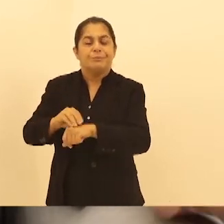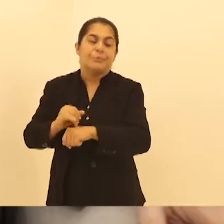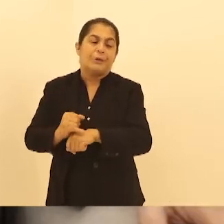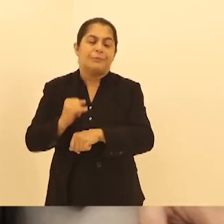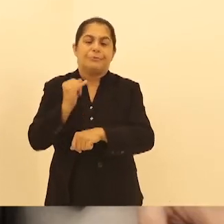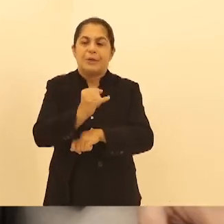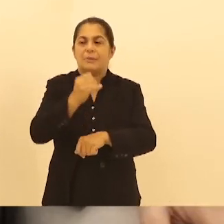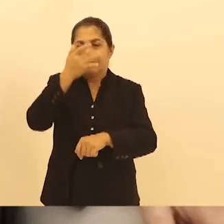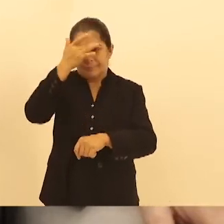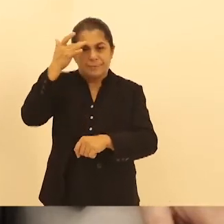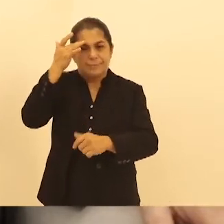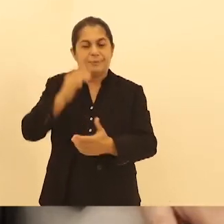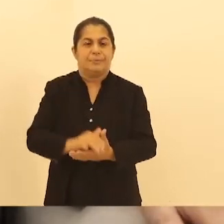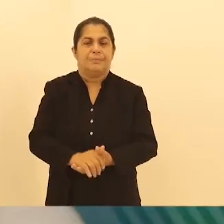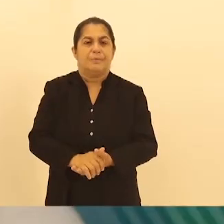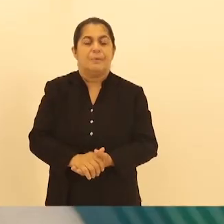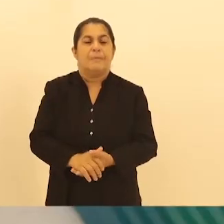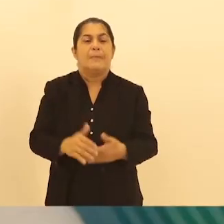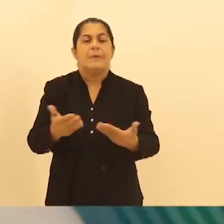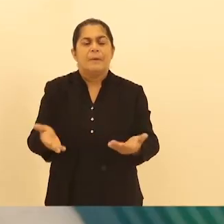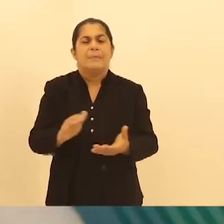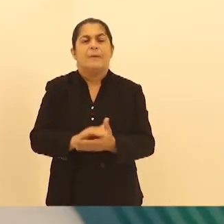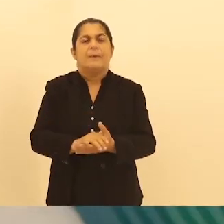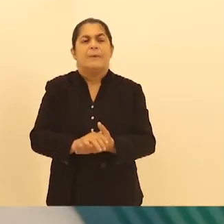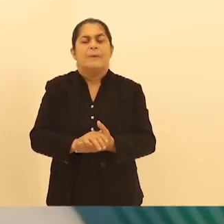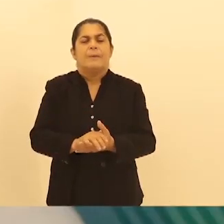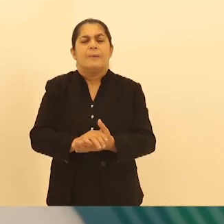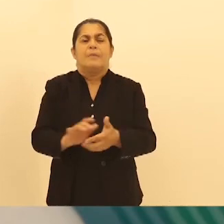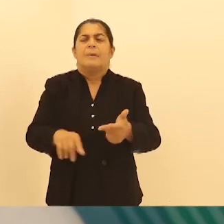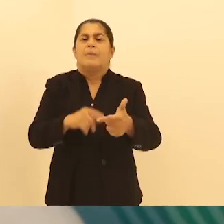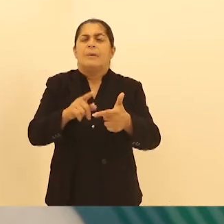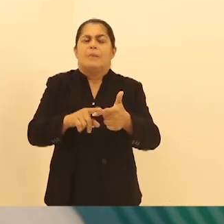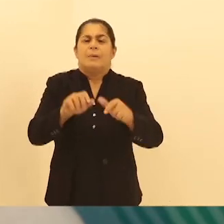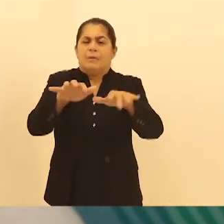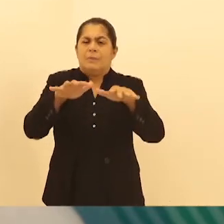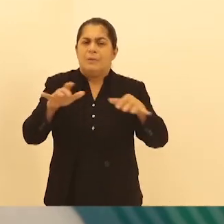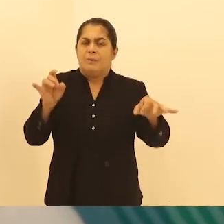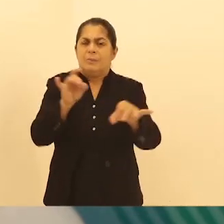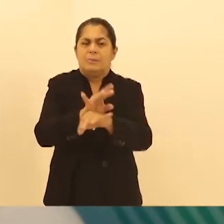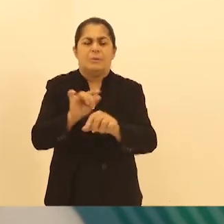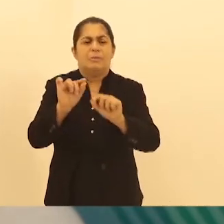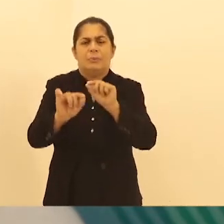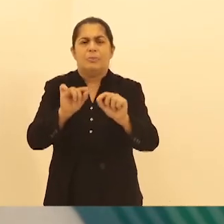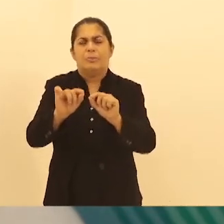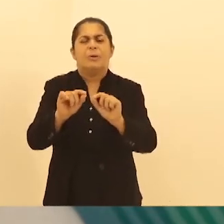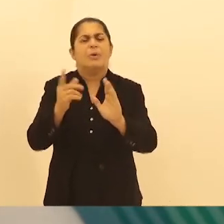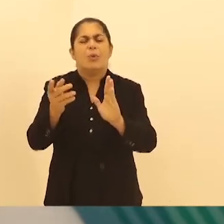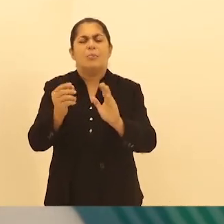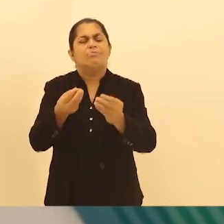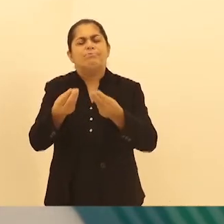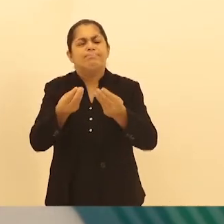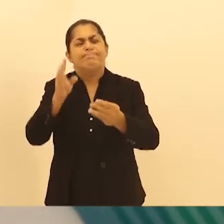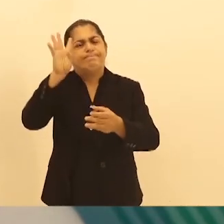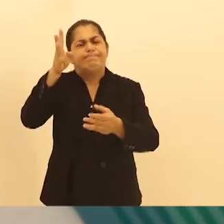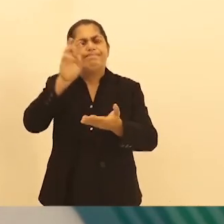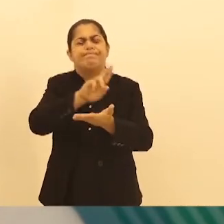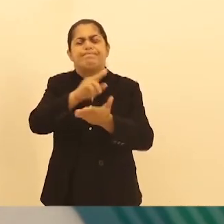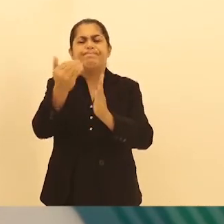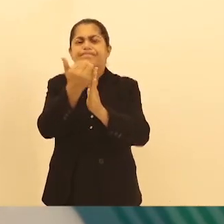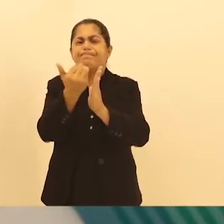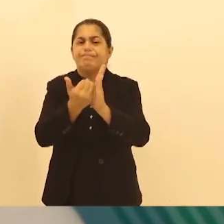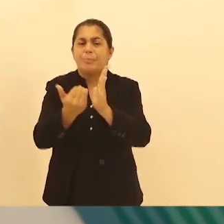determinada manifestação do procurador e depois da realização dessas audiências públicas quais são as providências adotadas